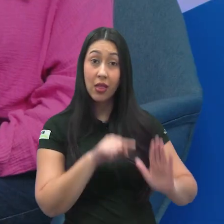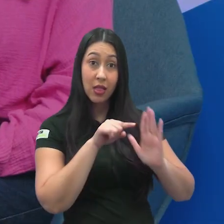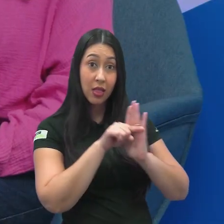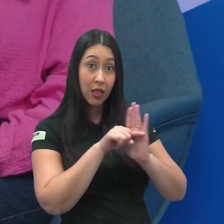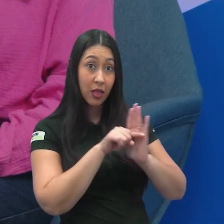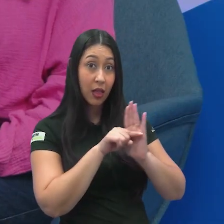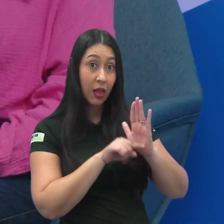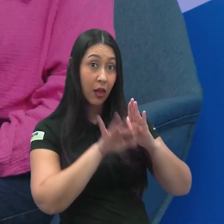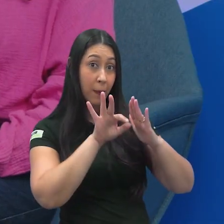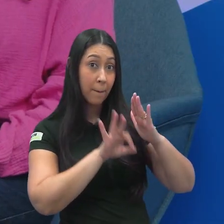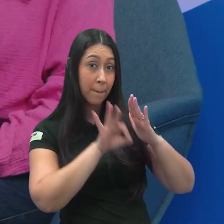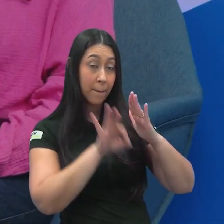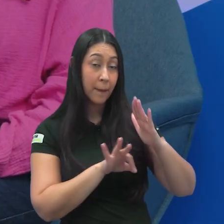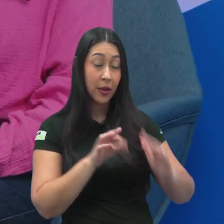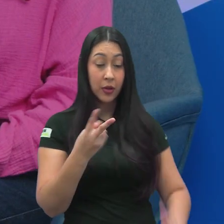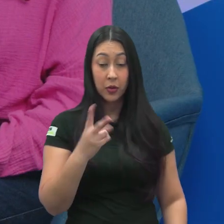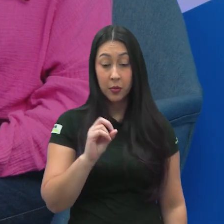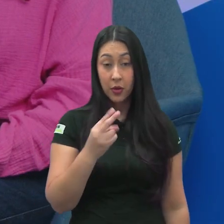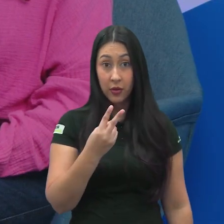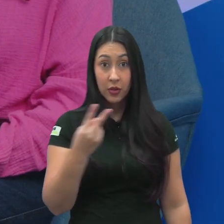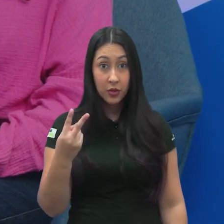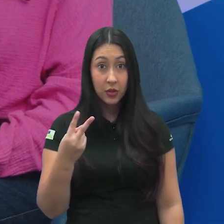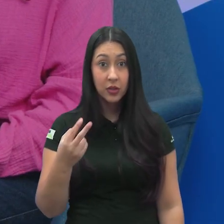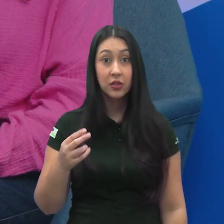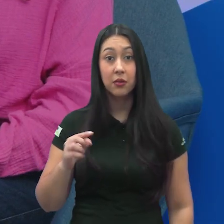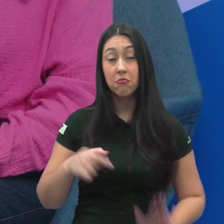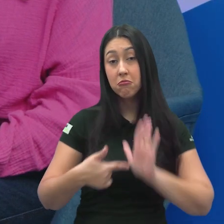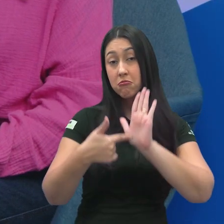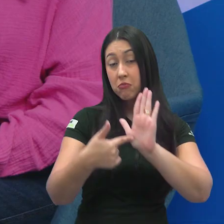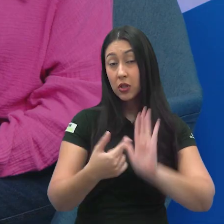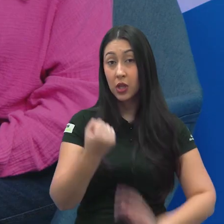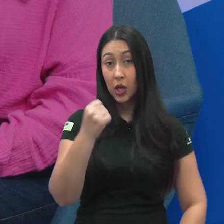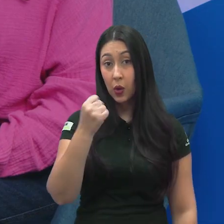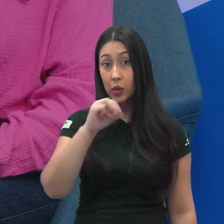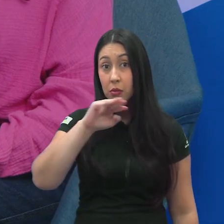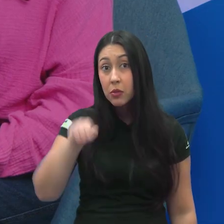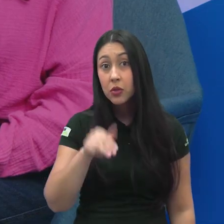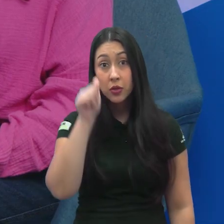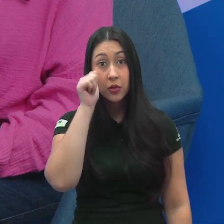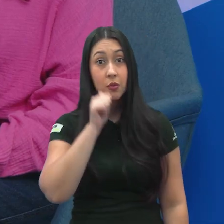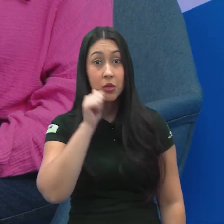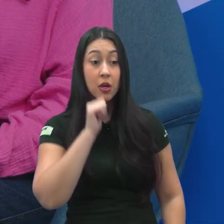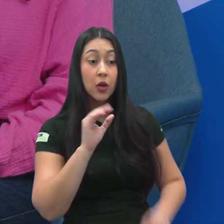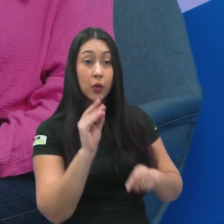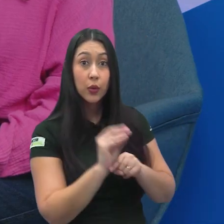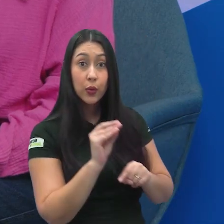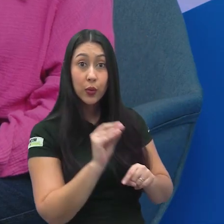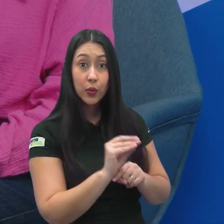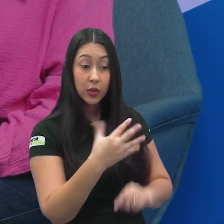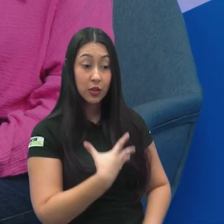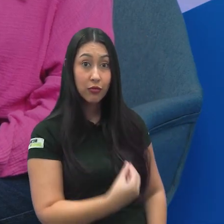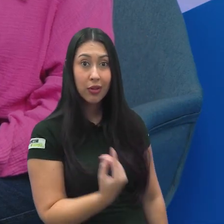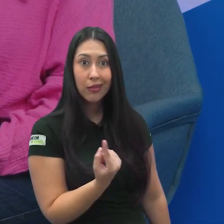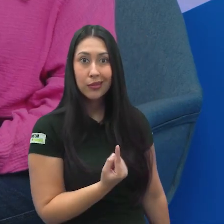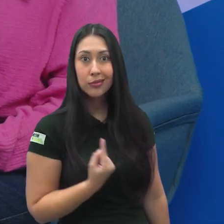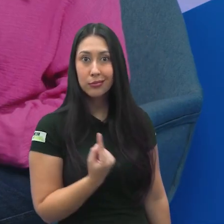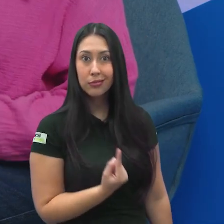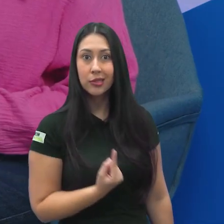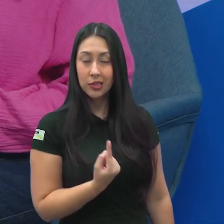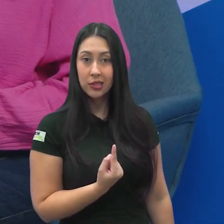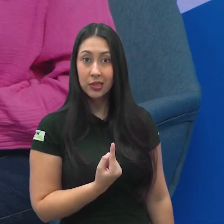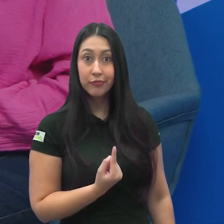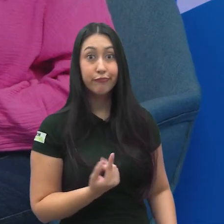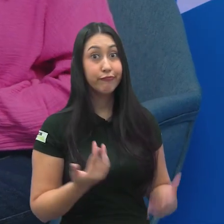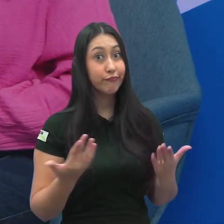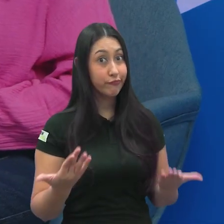Segundo o último censo do IBGE de 2022, 8 milhões de mulheres no Brasil criam os filhos sozinhas.